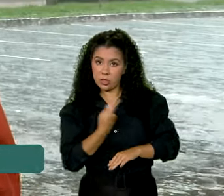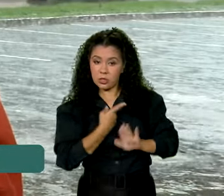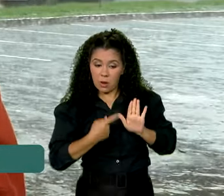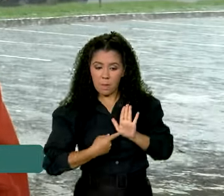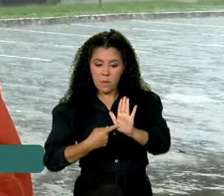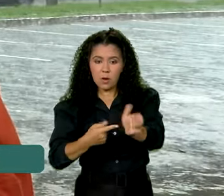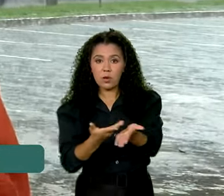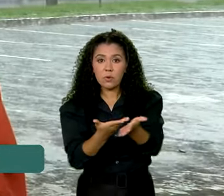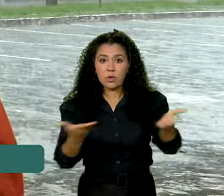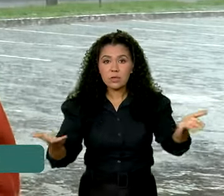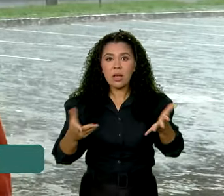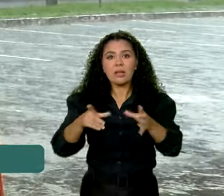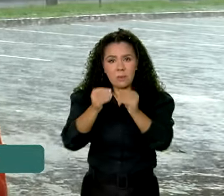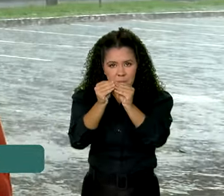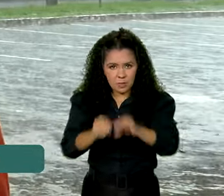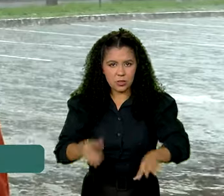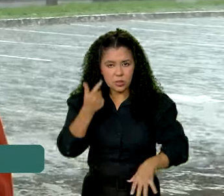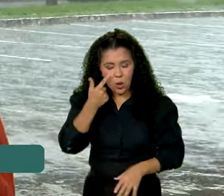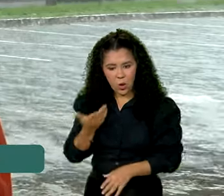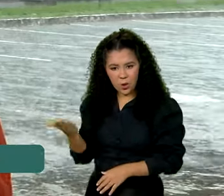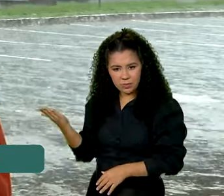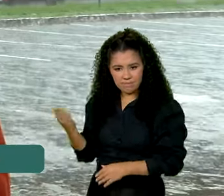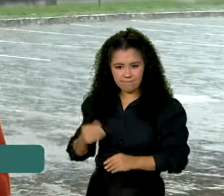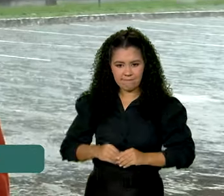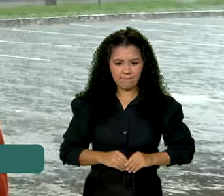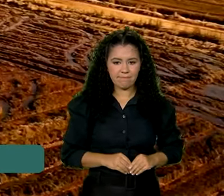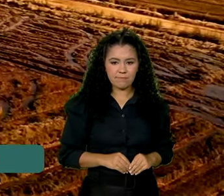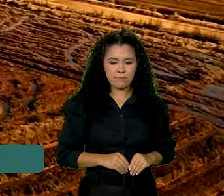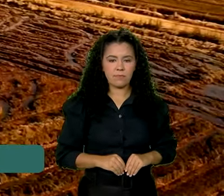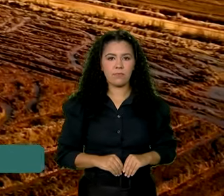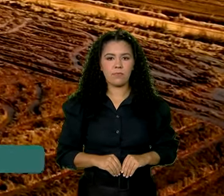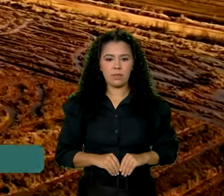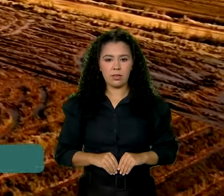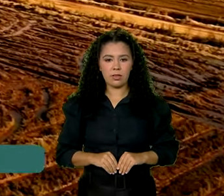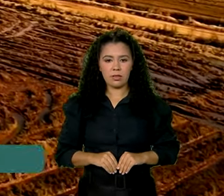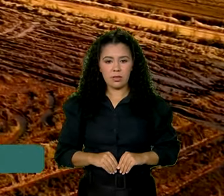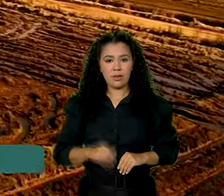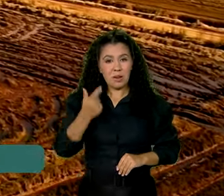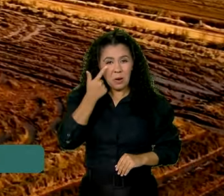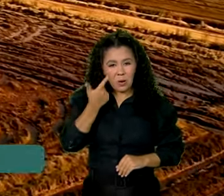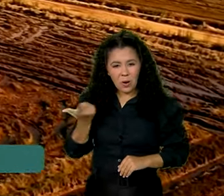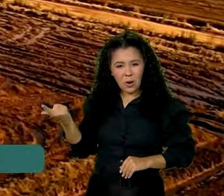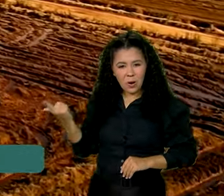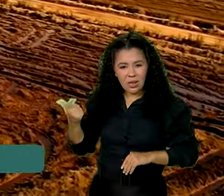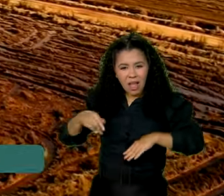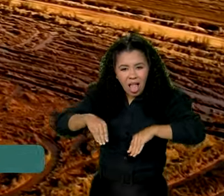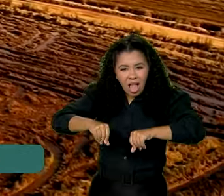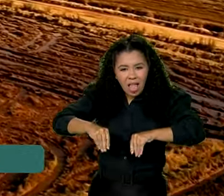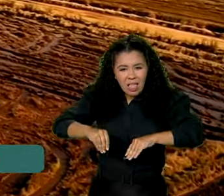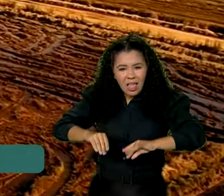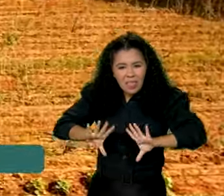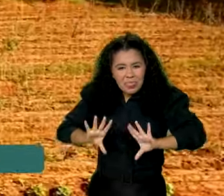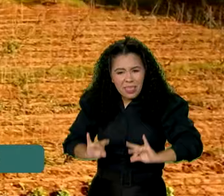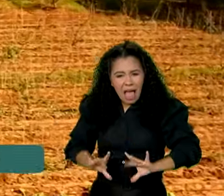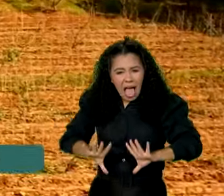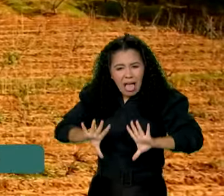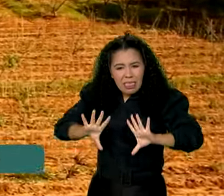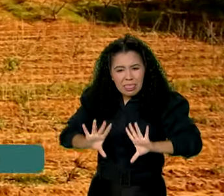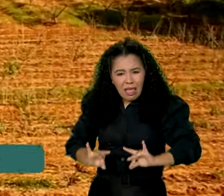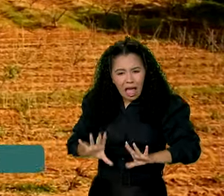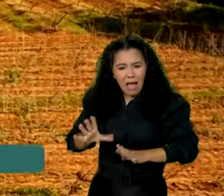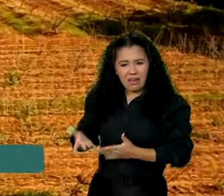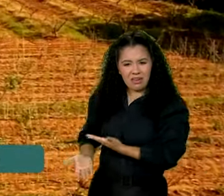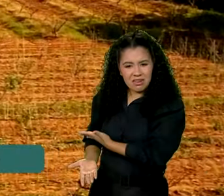esses prejuízos numa reportagem que a gente preparou. Vamos ver. A terra ainda está encharcada. Em